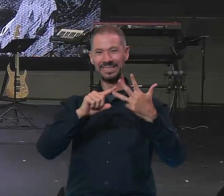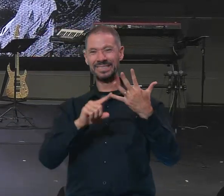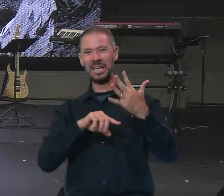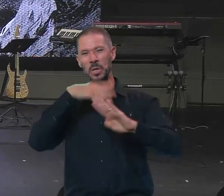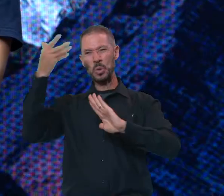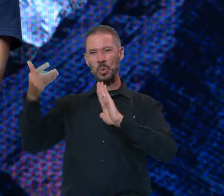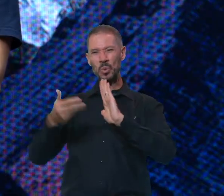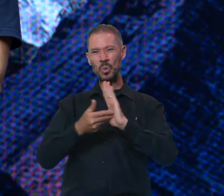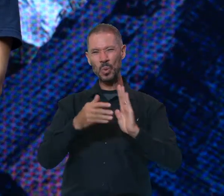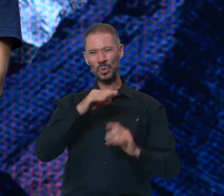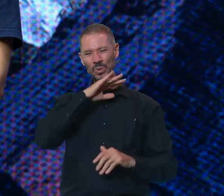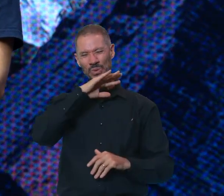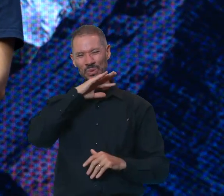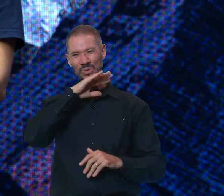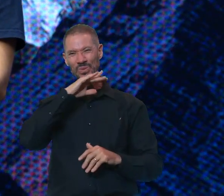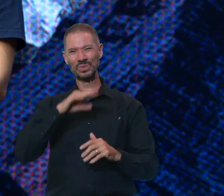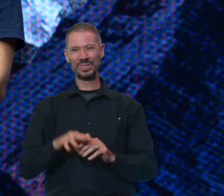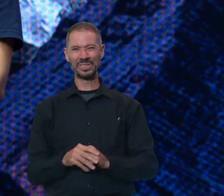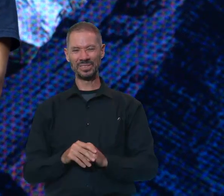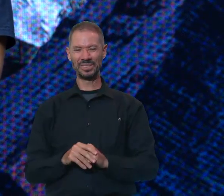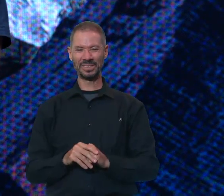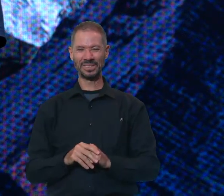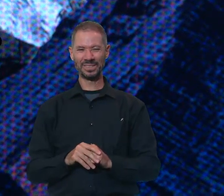é de ruim,